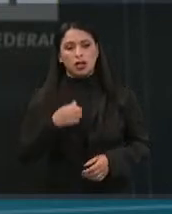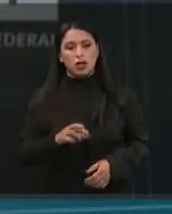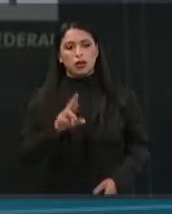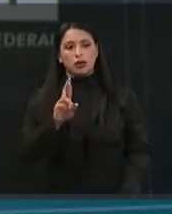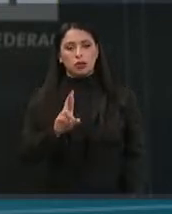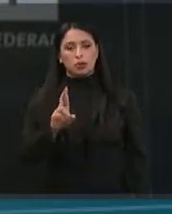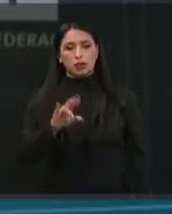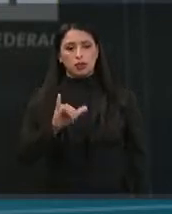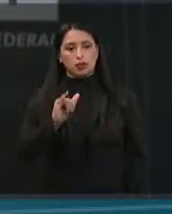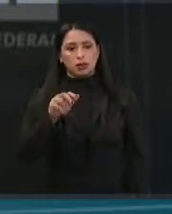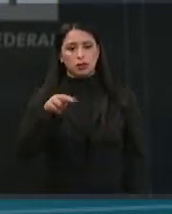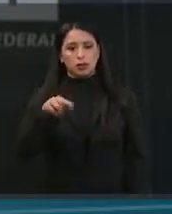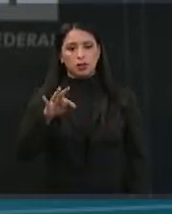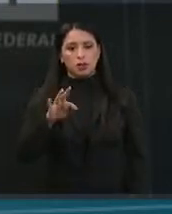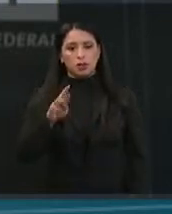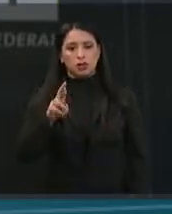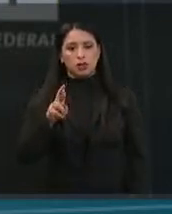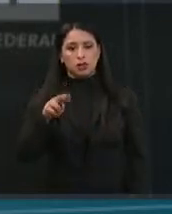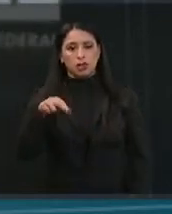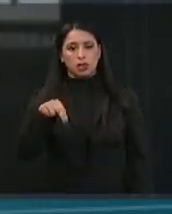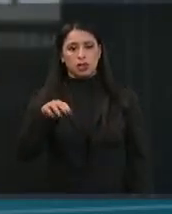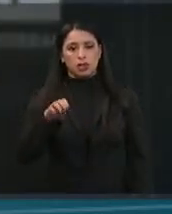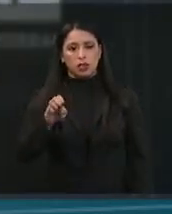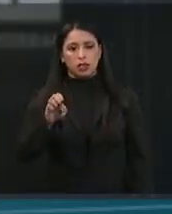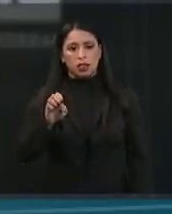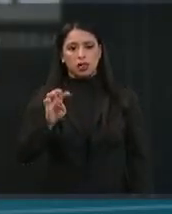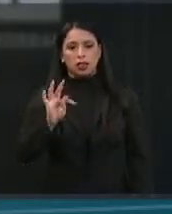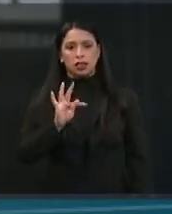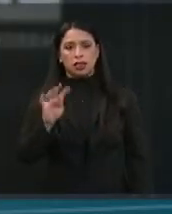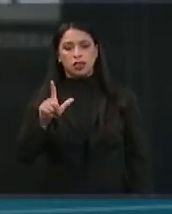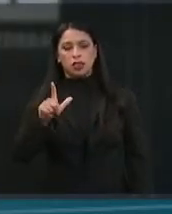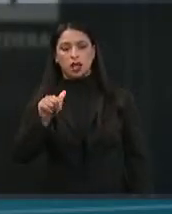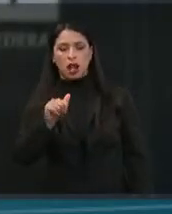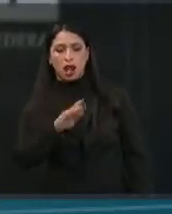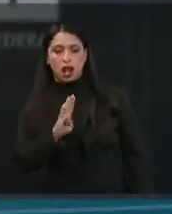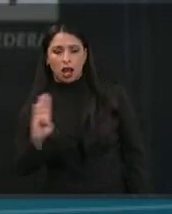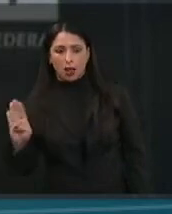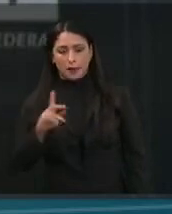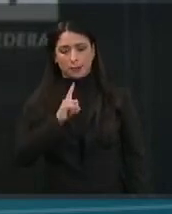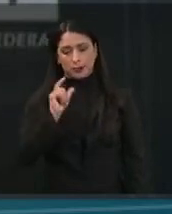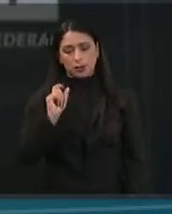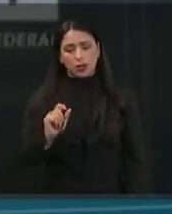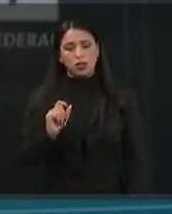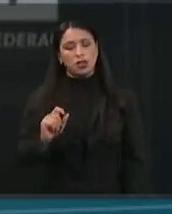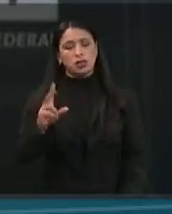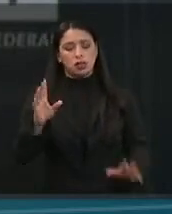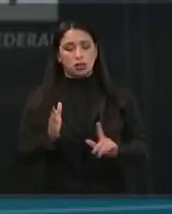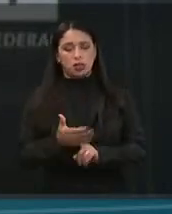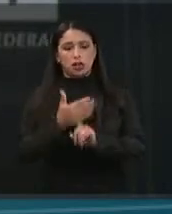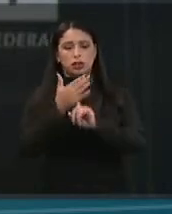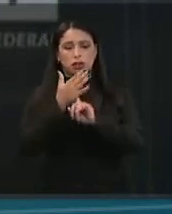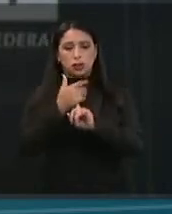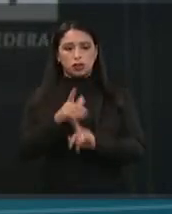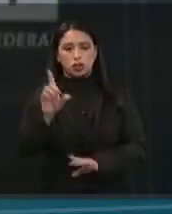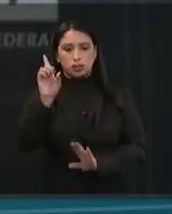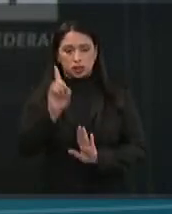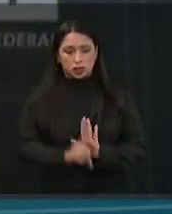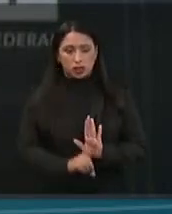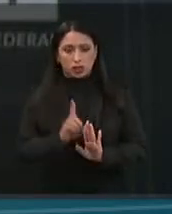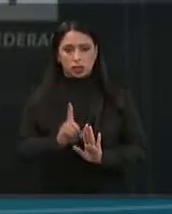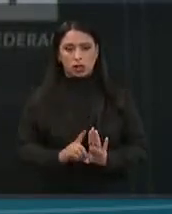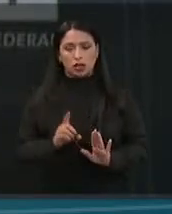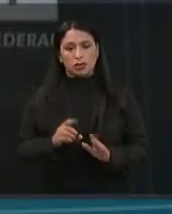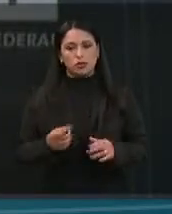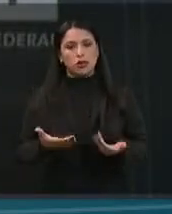O Internet Lab promove o debate acadêmico e a produção de pesquisa sobre tecnologia e direitos. Nós compartilhamos do espírito que